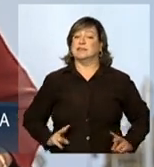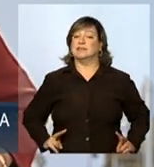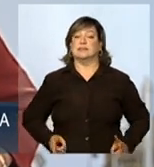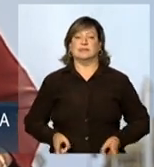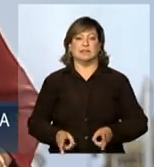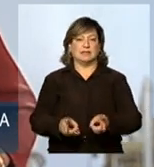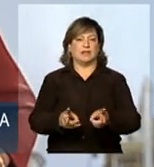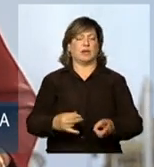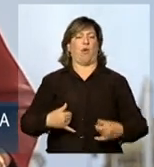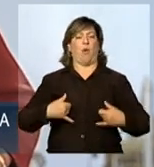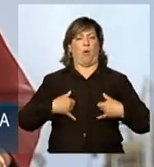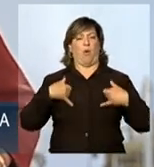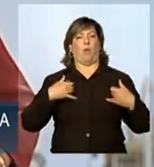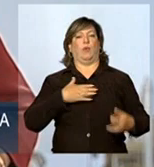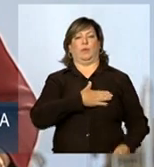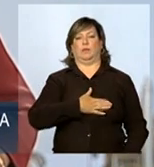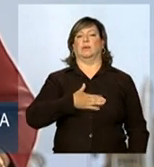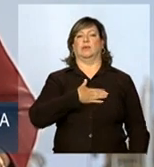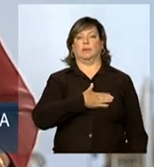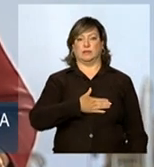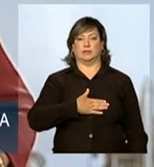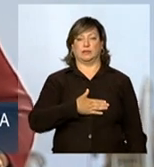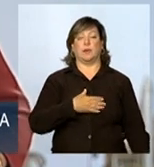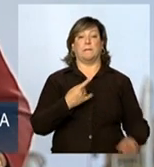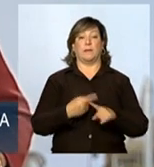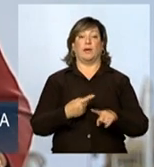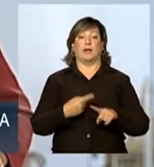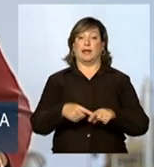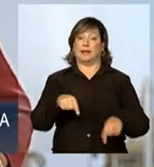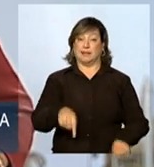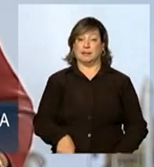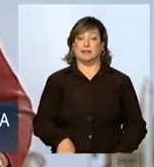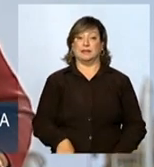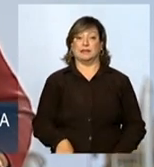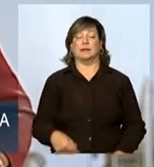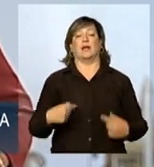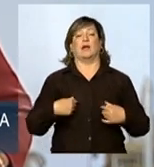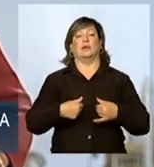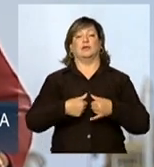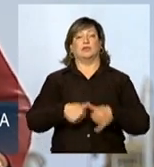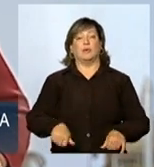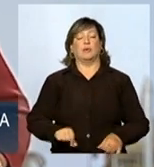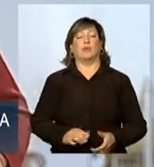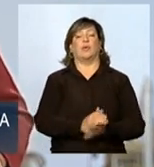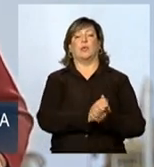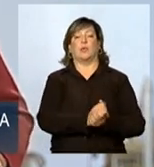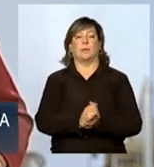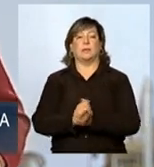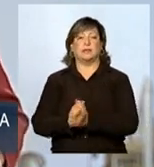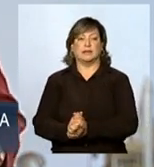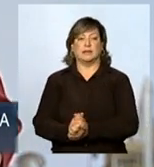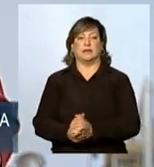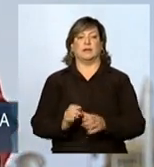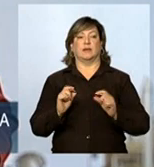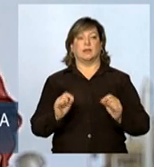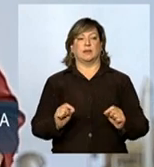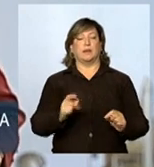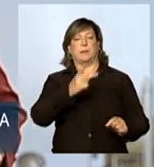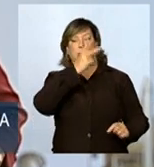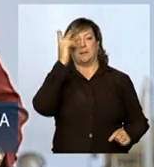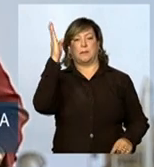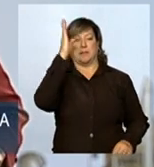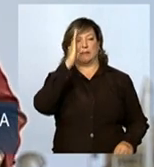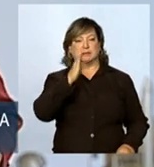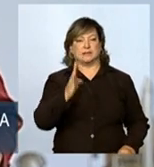imenso orgulho, porque aqui eu estou cumprimentando brasileiros